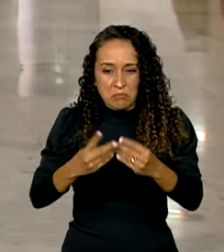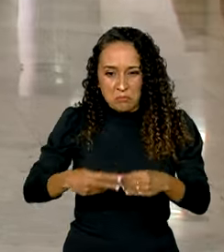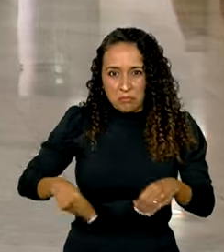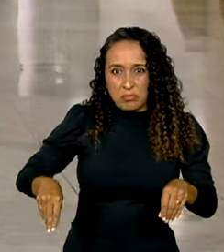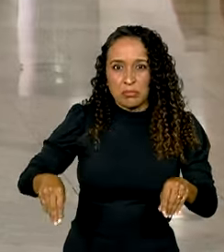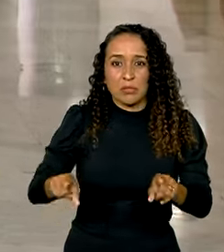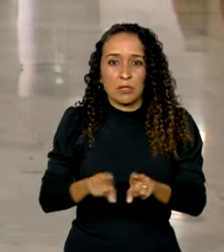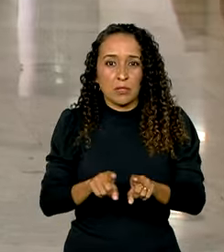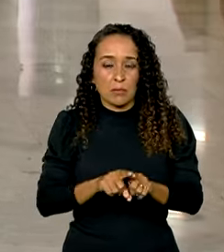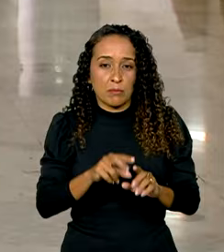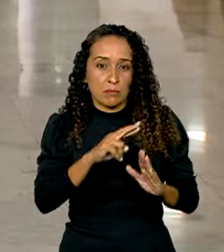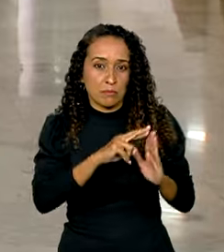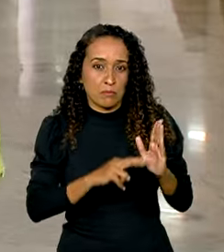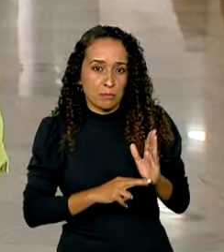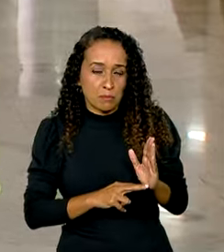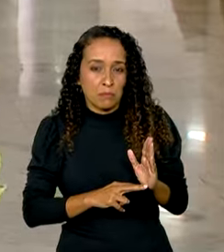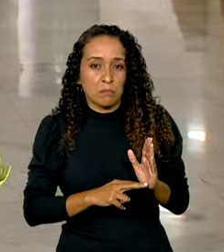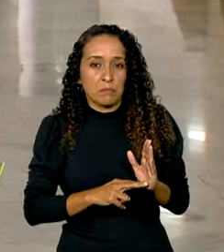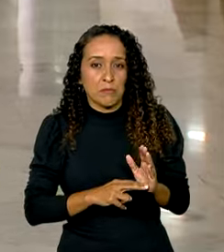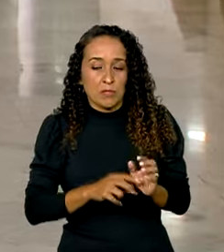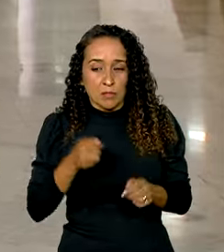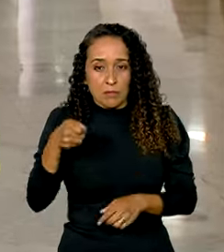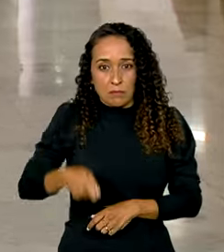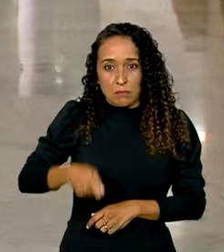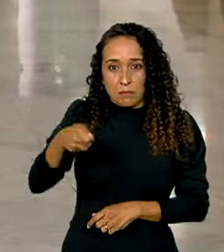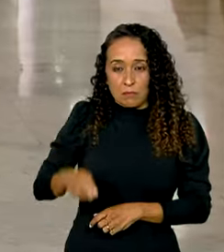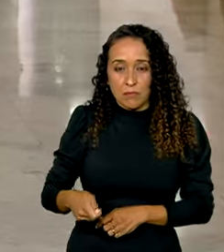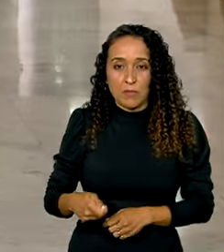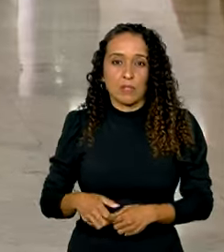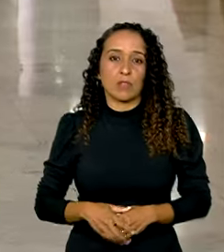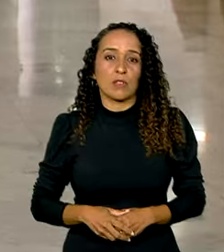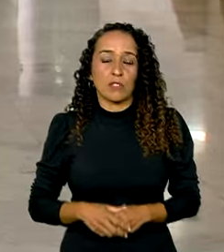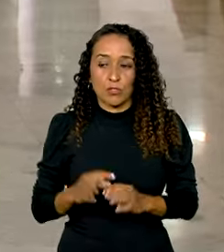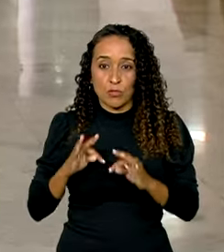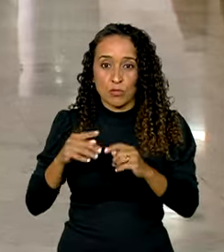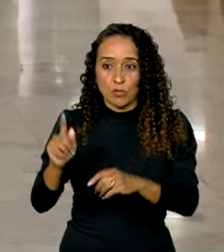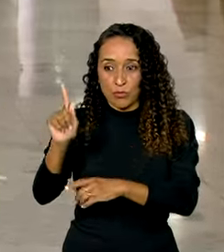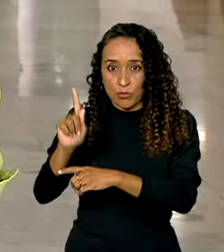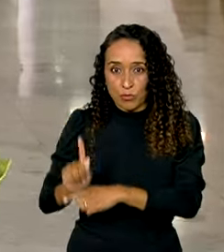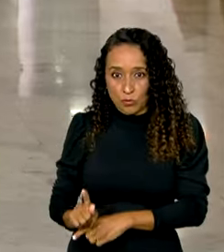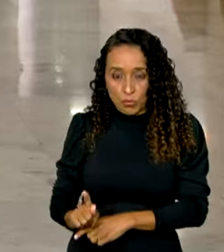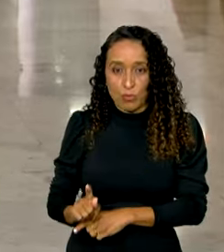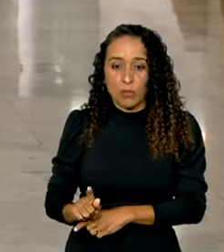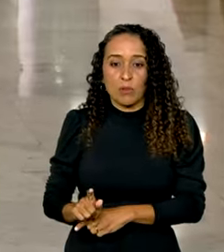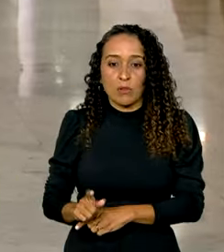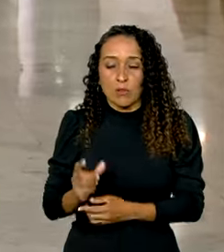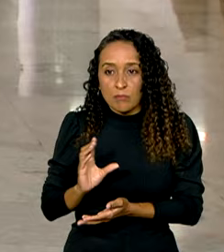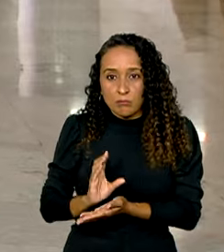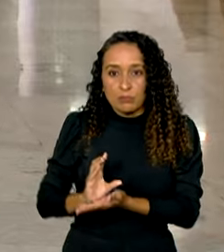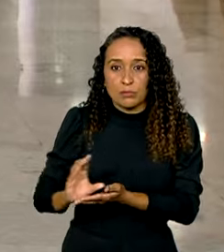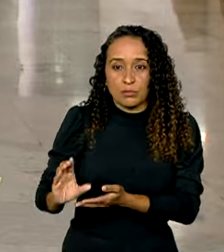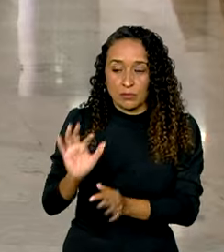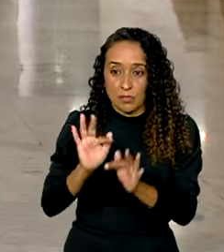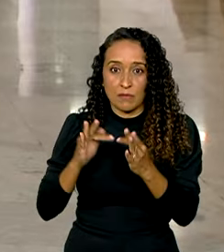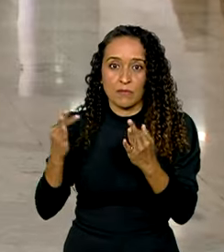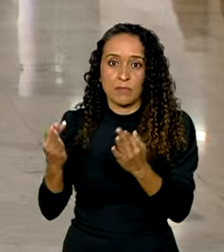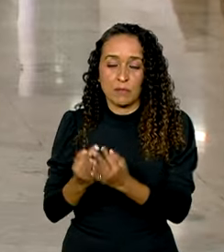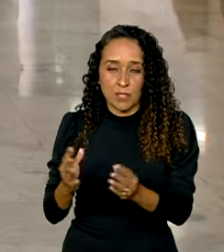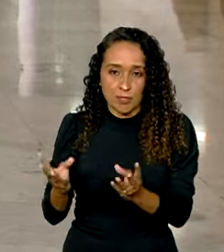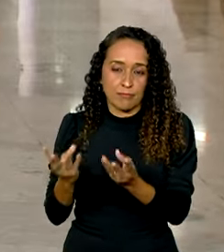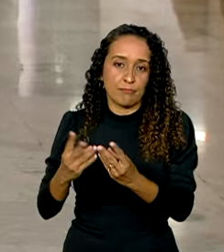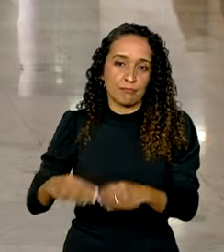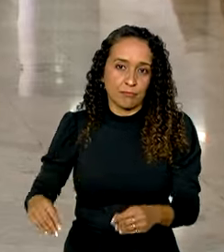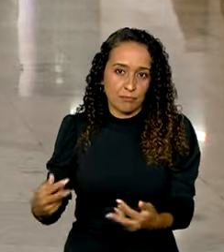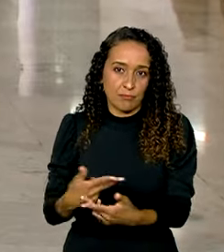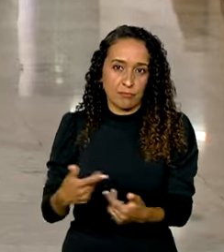e regulamenta os deveres e obrigações desses gestores no caso de compensação das famílias atingidas